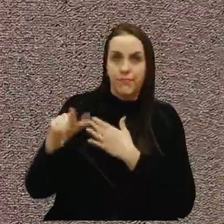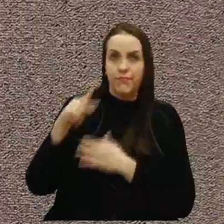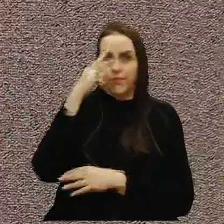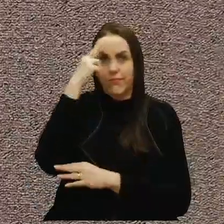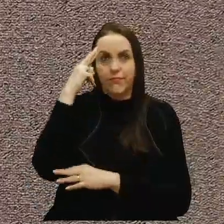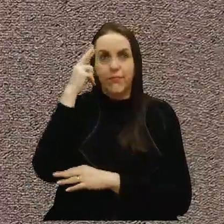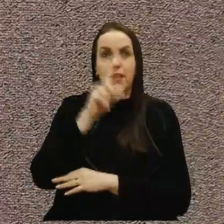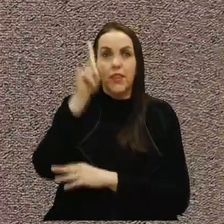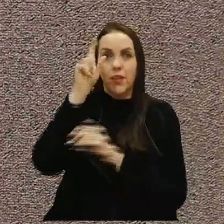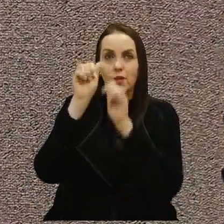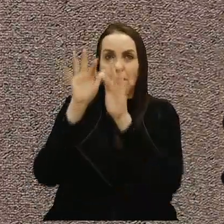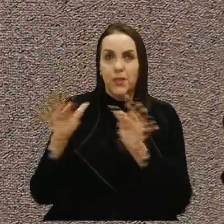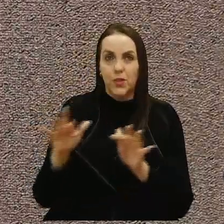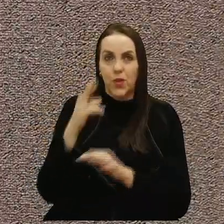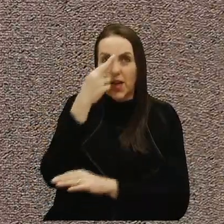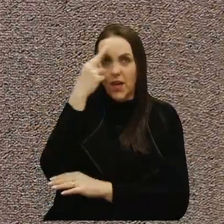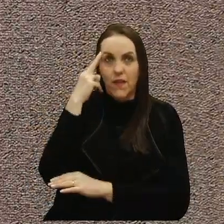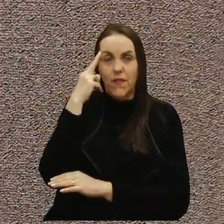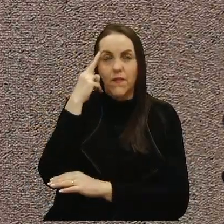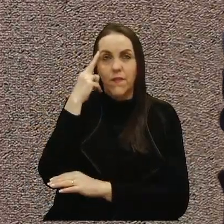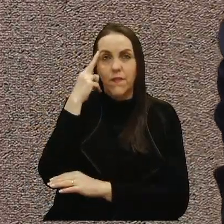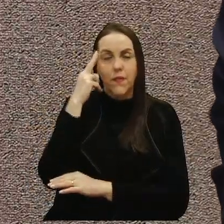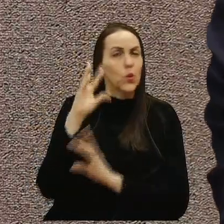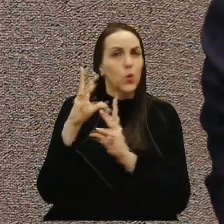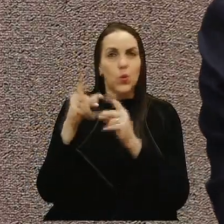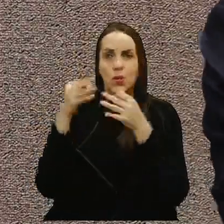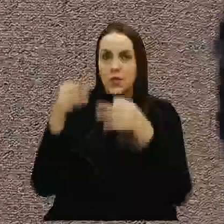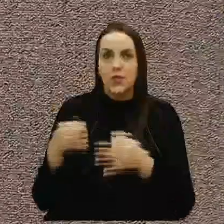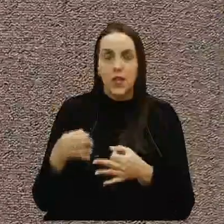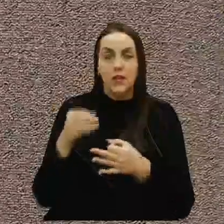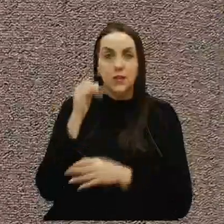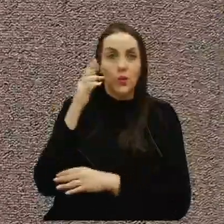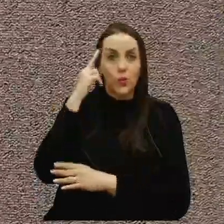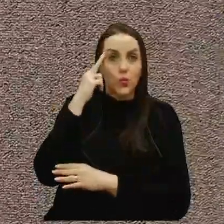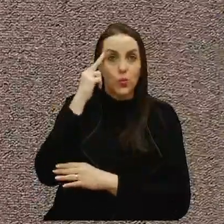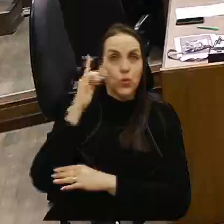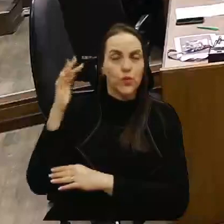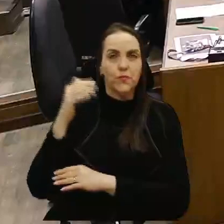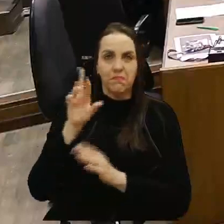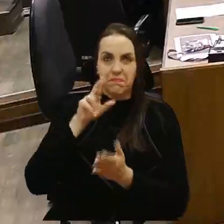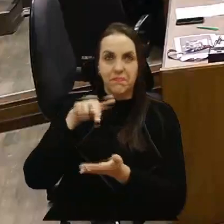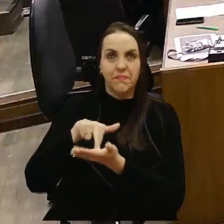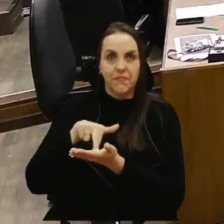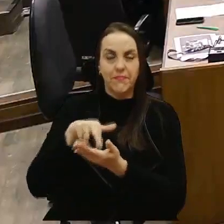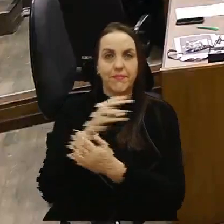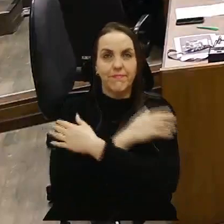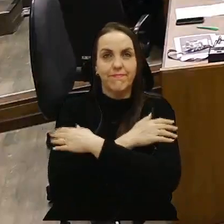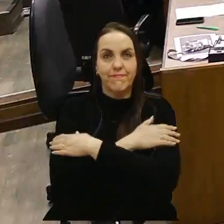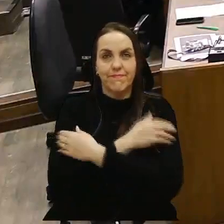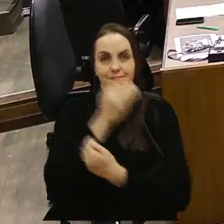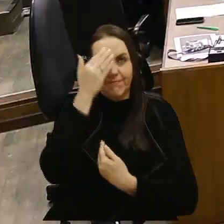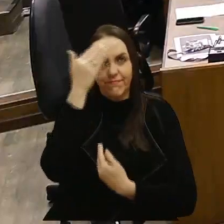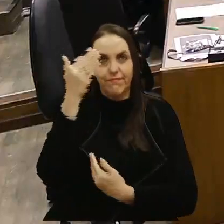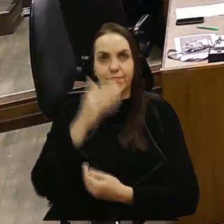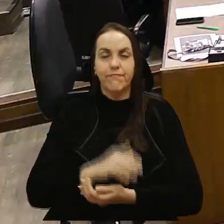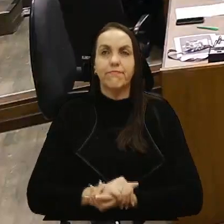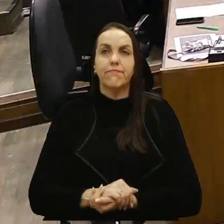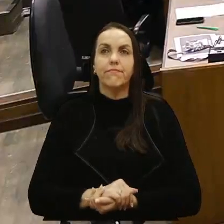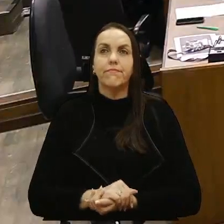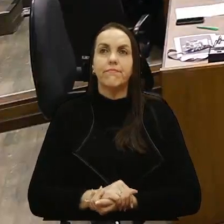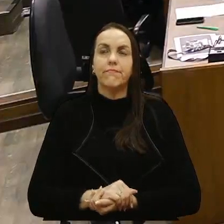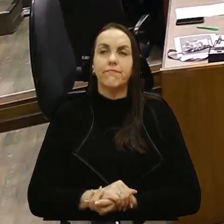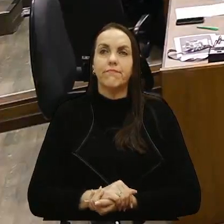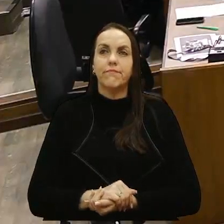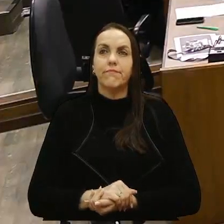Deus te abençoe, Rafael, e que tudo dê certo e que teu sonho se realize. Um abraço. Obrigado. Obrigado,